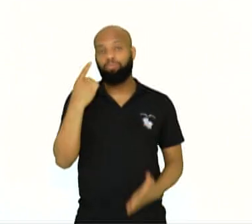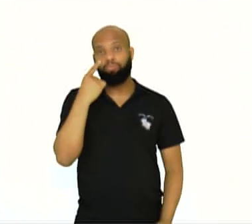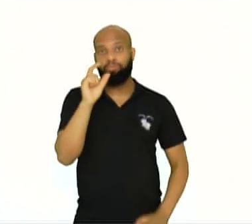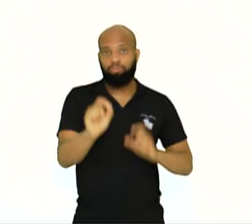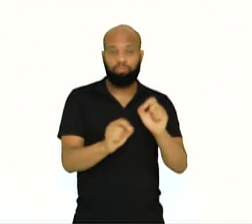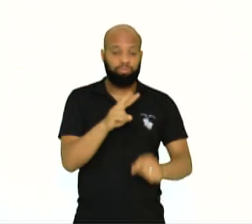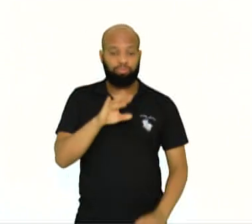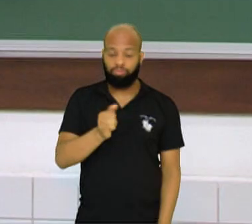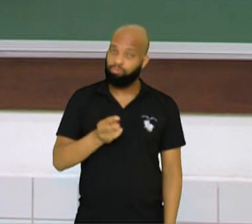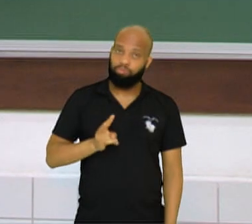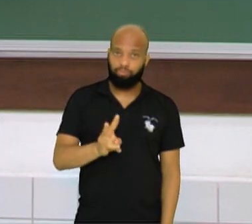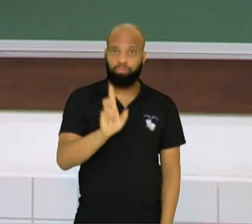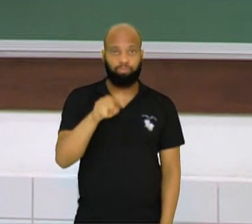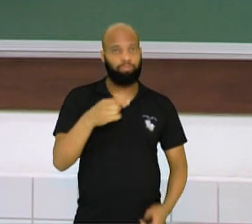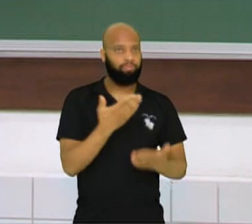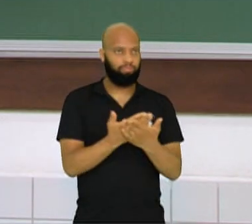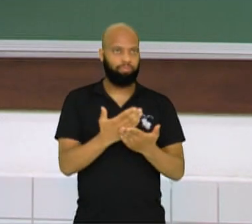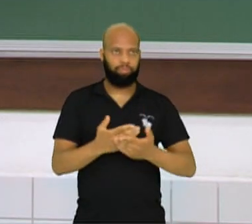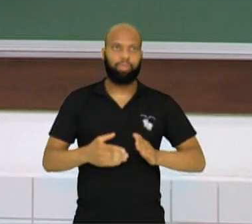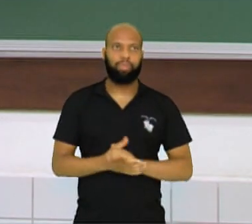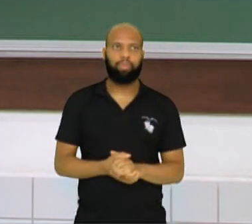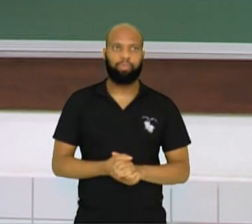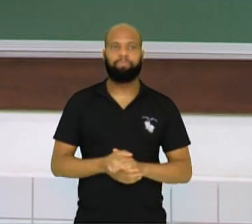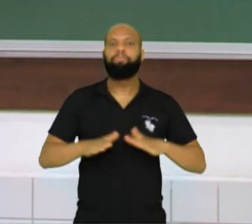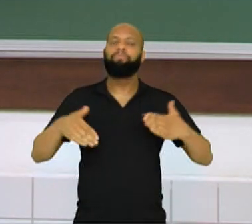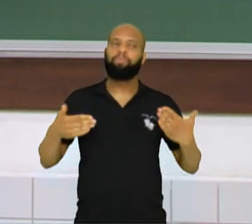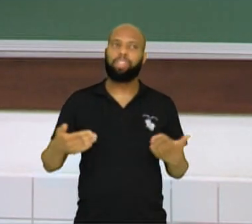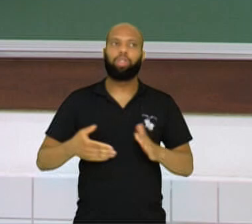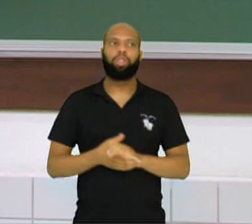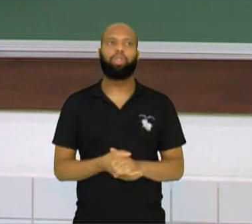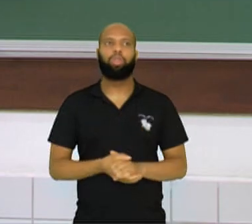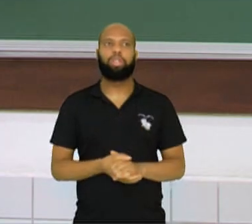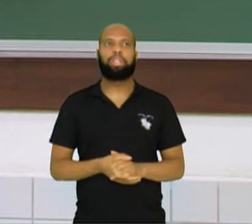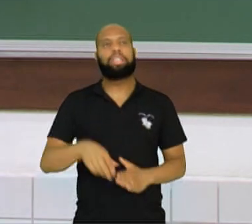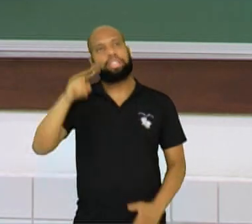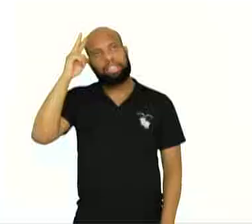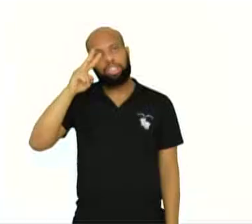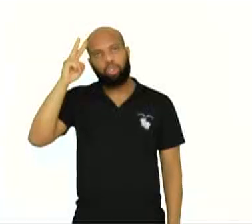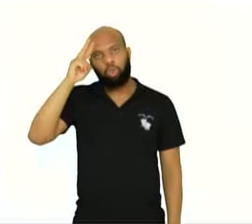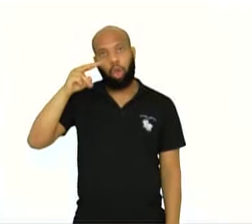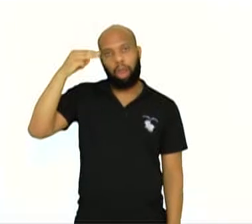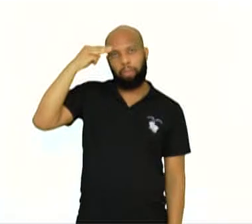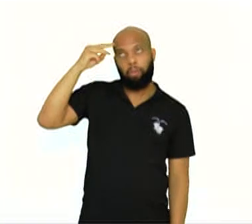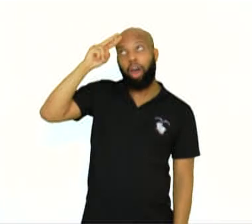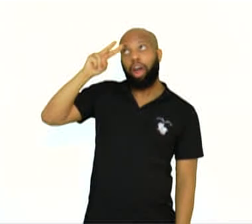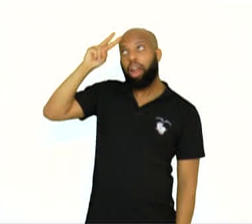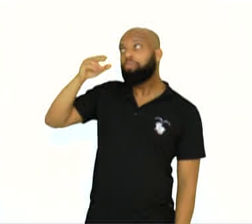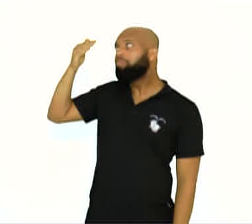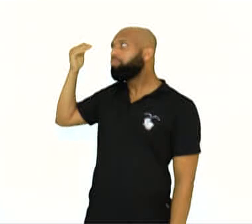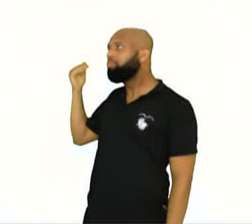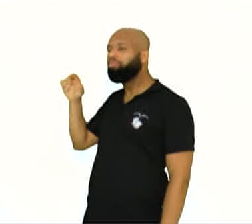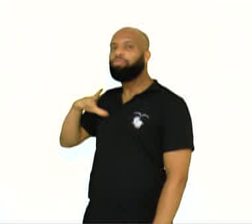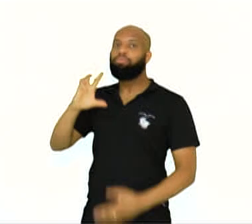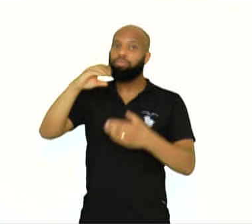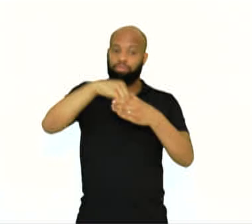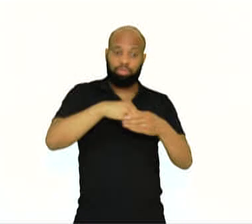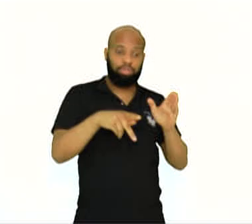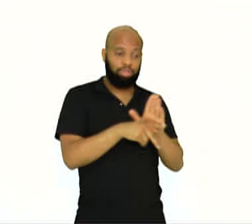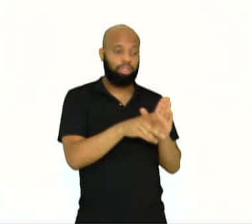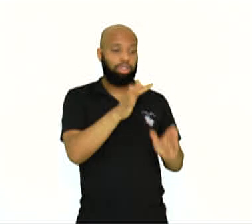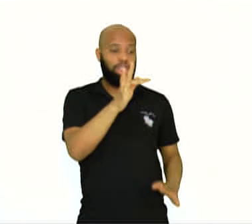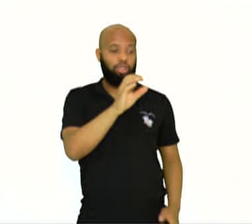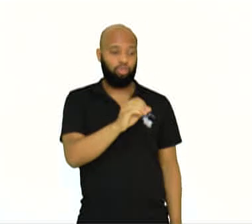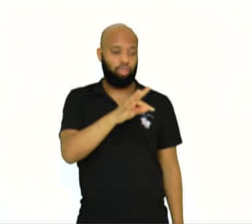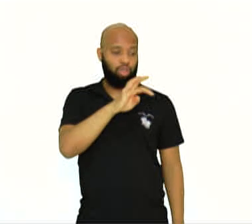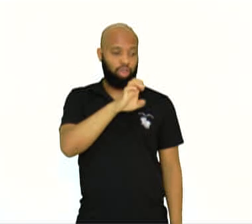para a continuidade da nossa aula. Bom, as histórias e a memória afetiva nas fontes. Essas